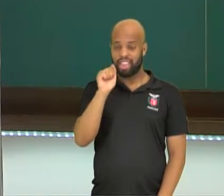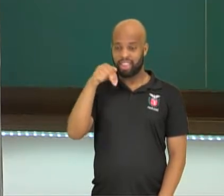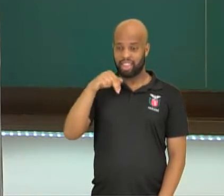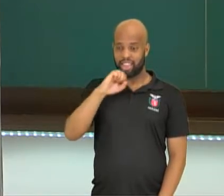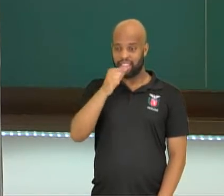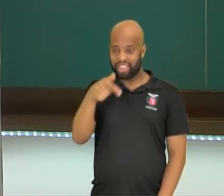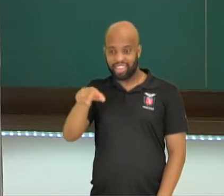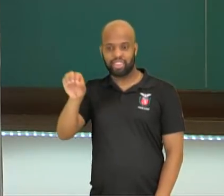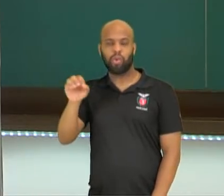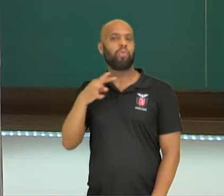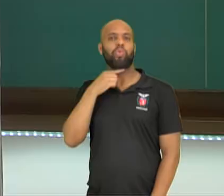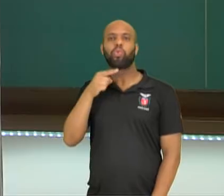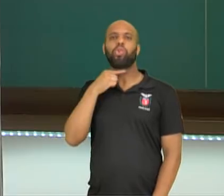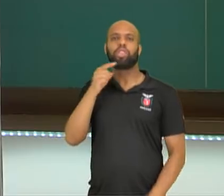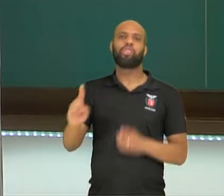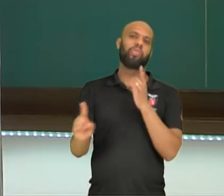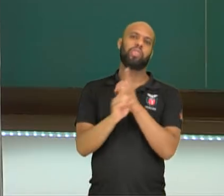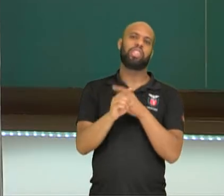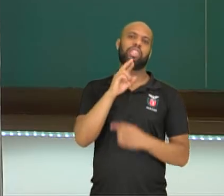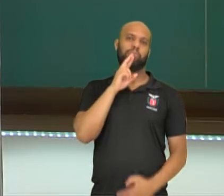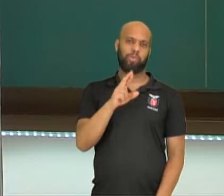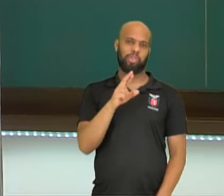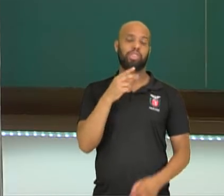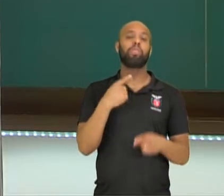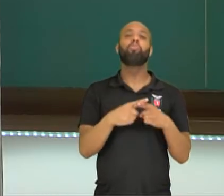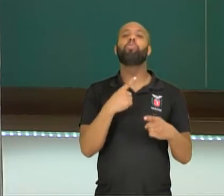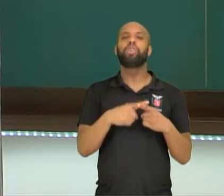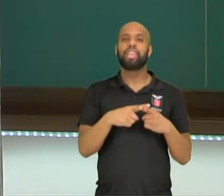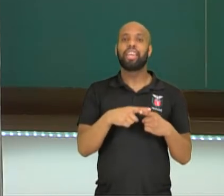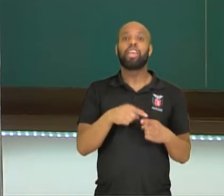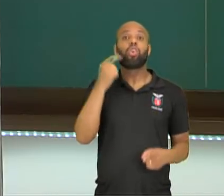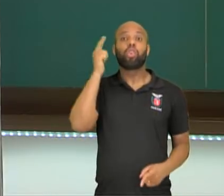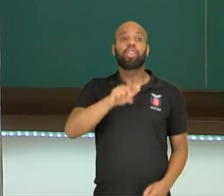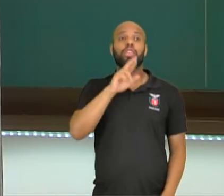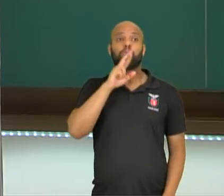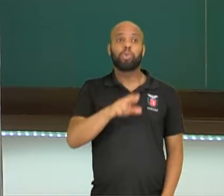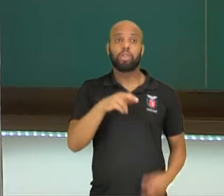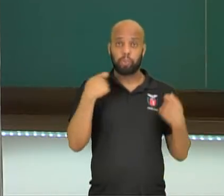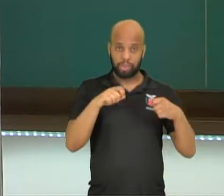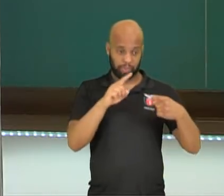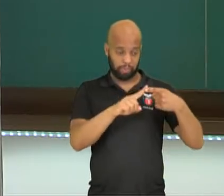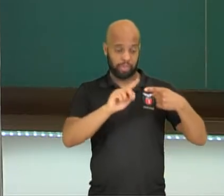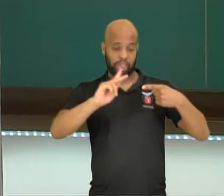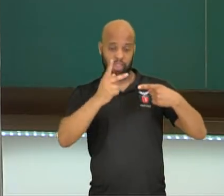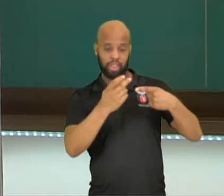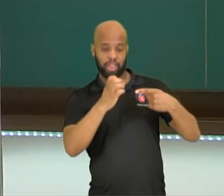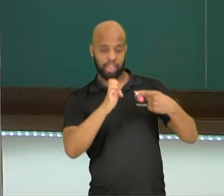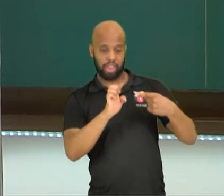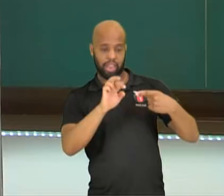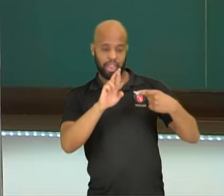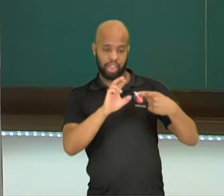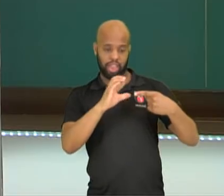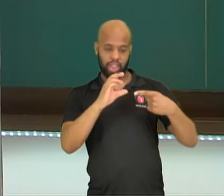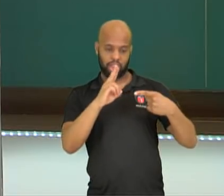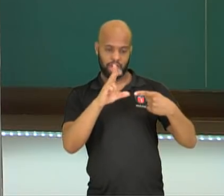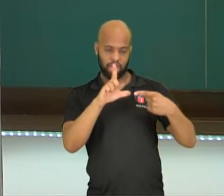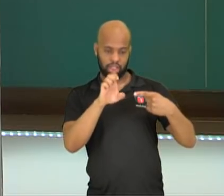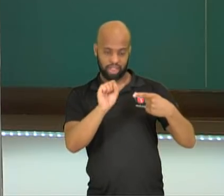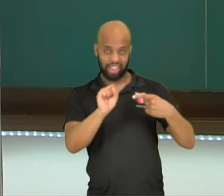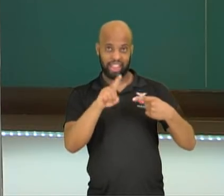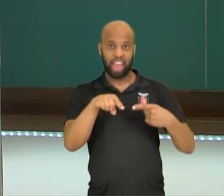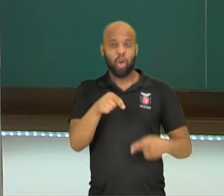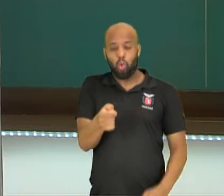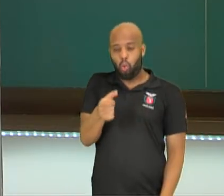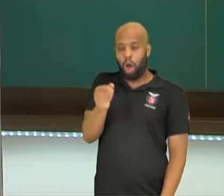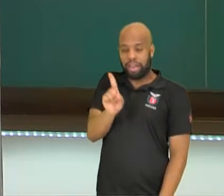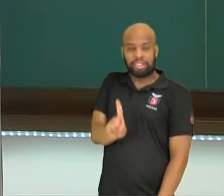resposta. Porque você só vai achar essa resposta sabendo que Hércules, né, era um